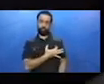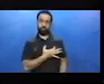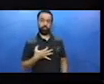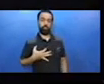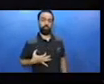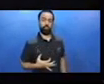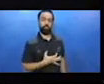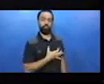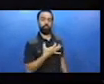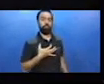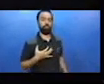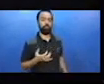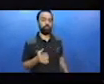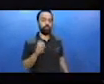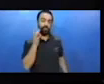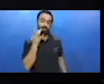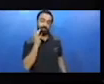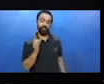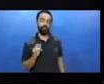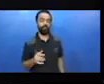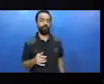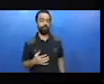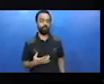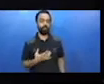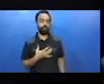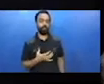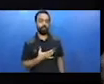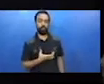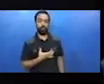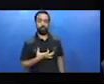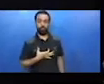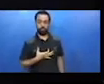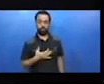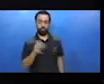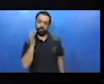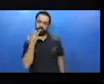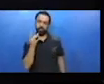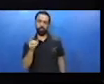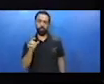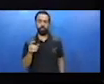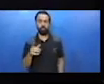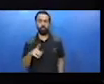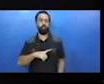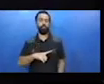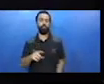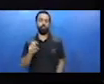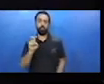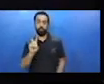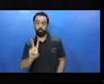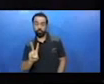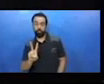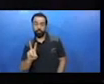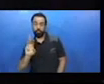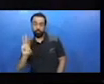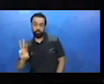estão apenas na mão. Então ele tem 28 medalhas e dessas 28, 23 são de ouro em Olimpíadas.